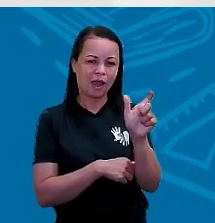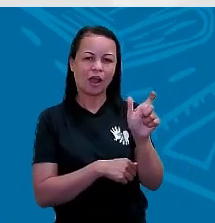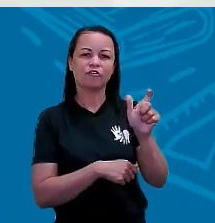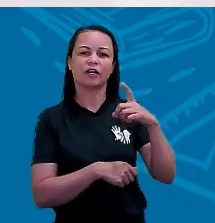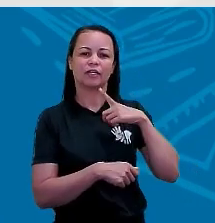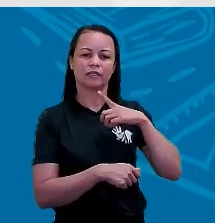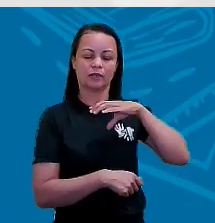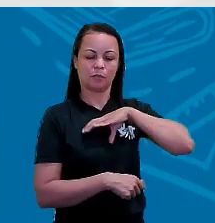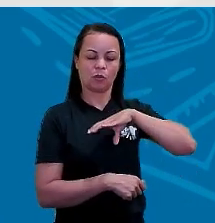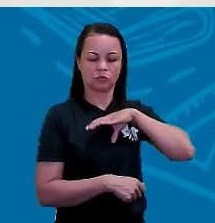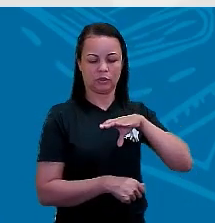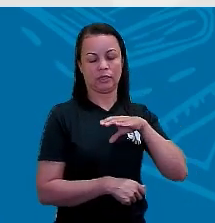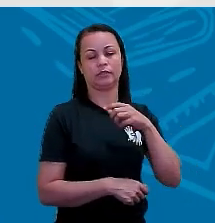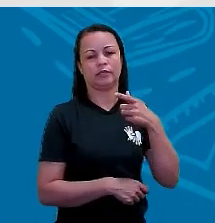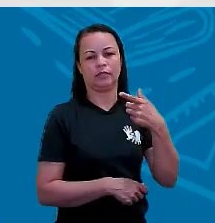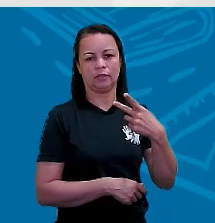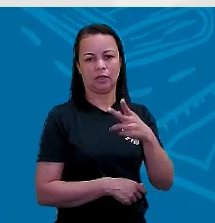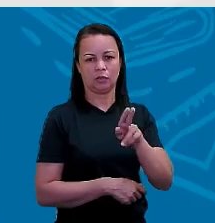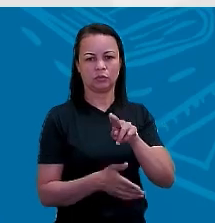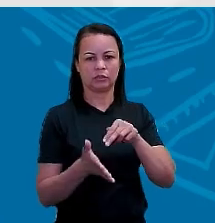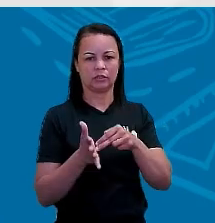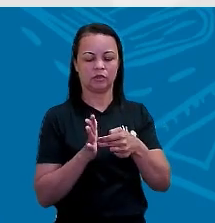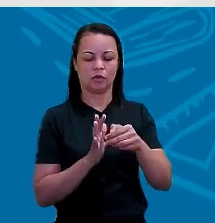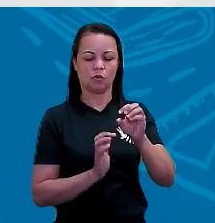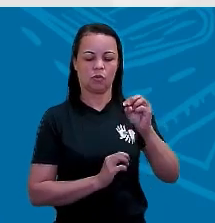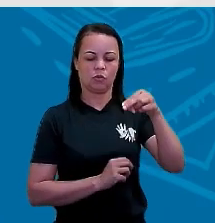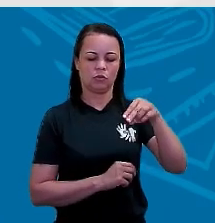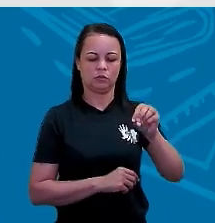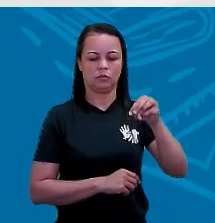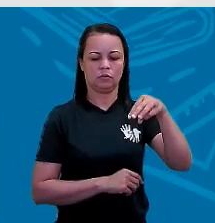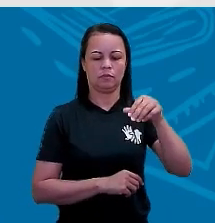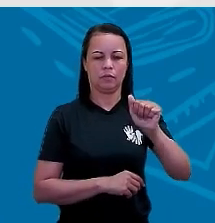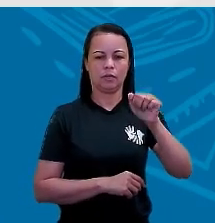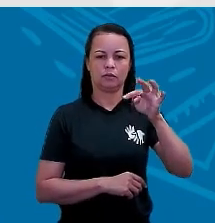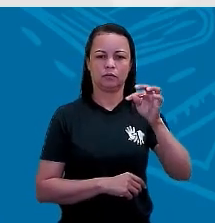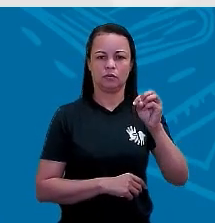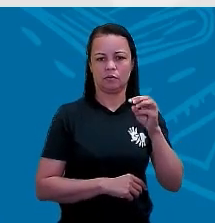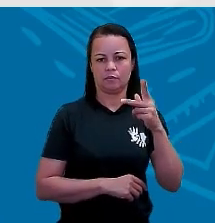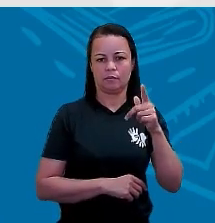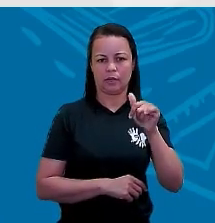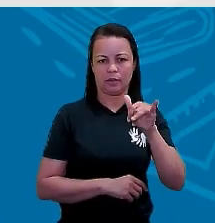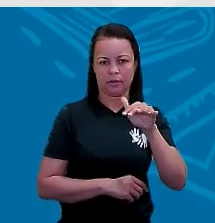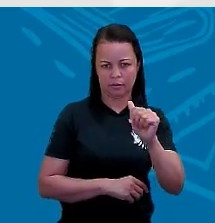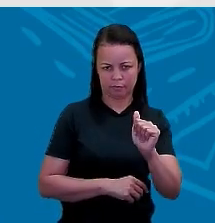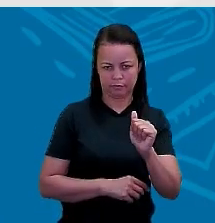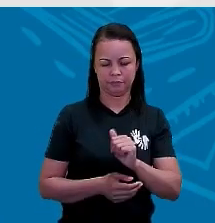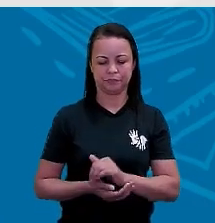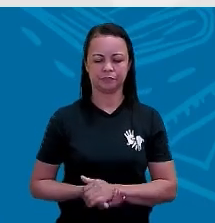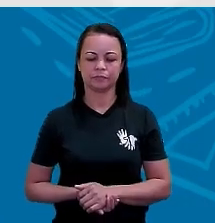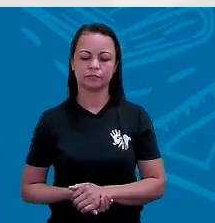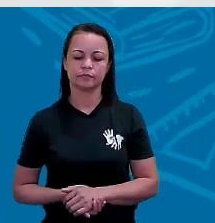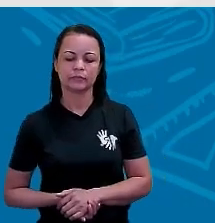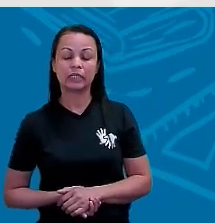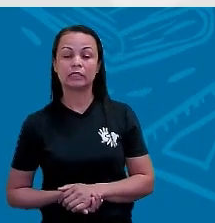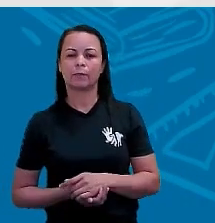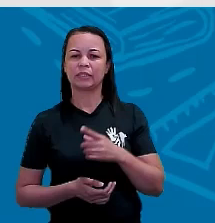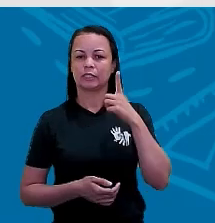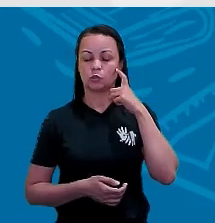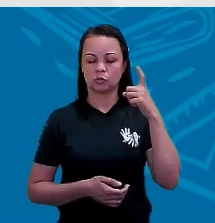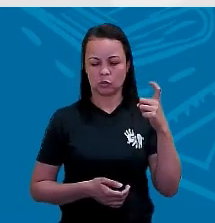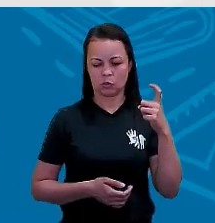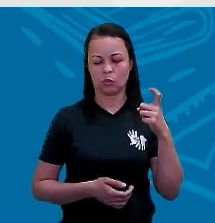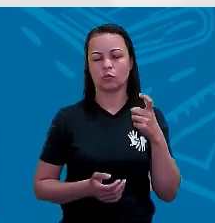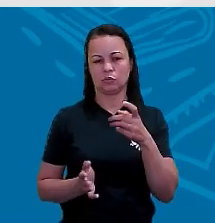de onomatopeia, que está emitindo o som, tá bom? Então, temos o